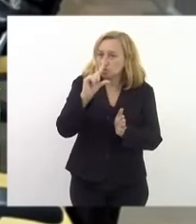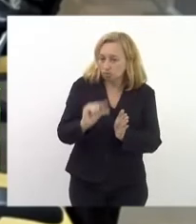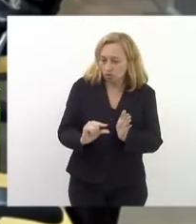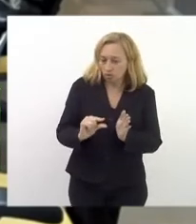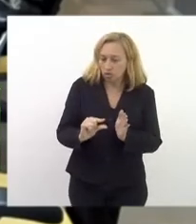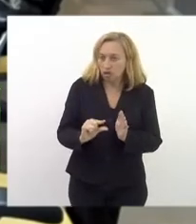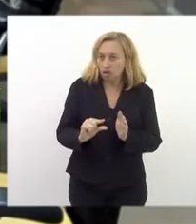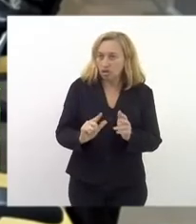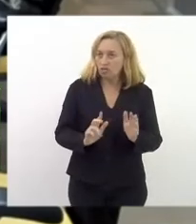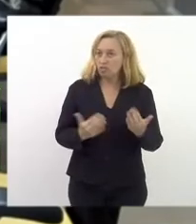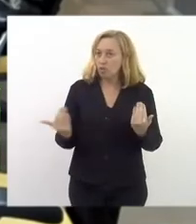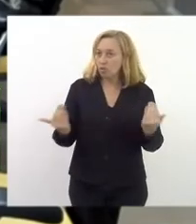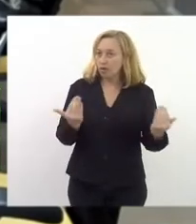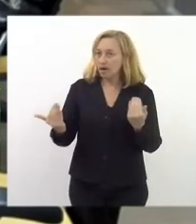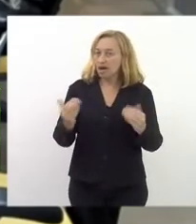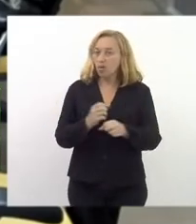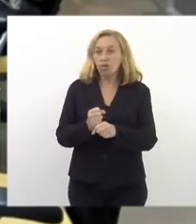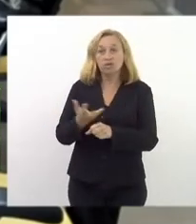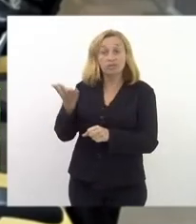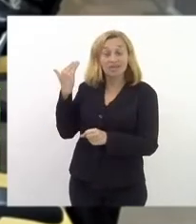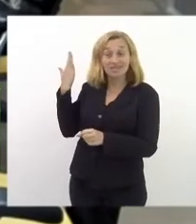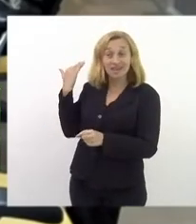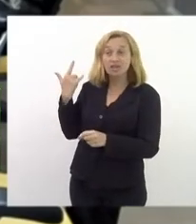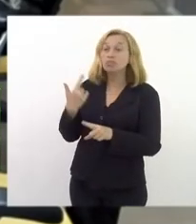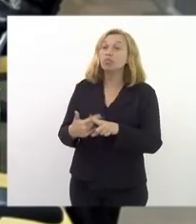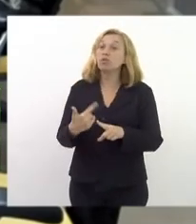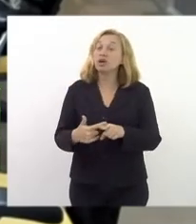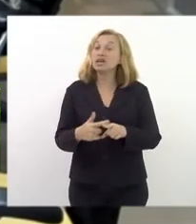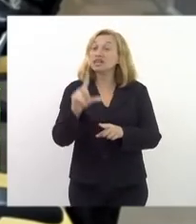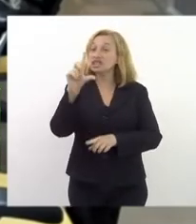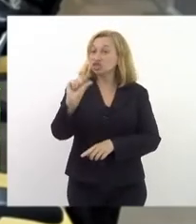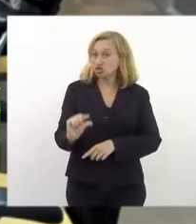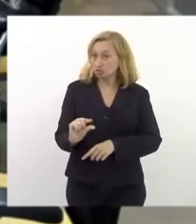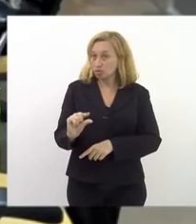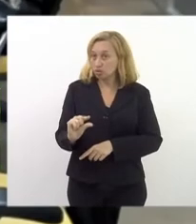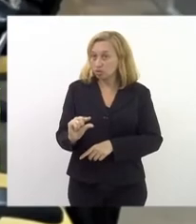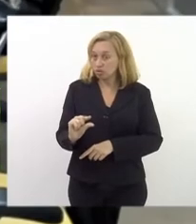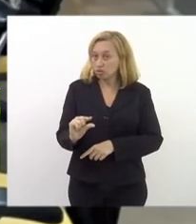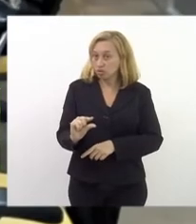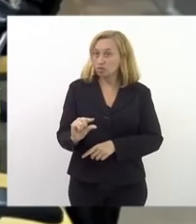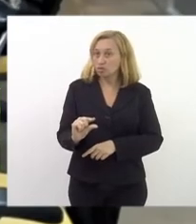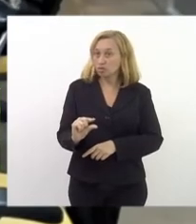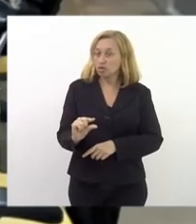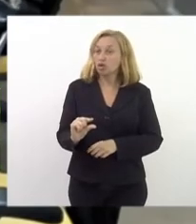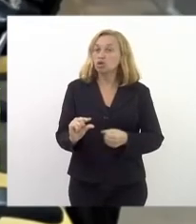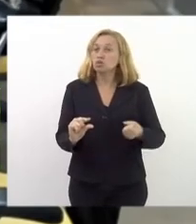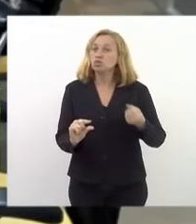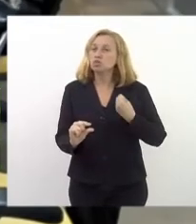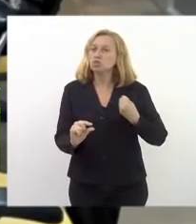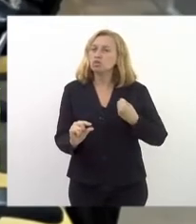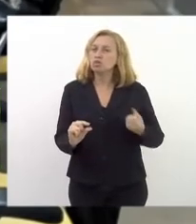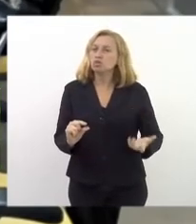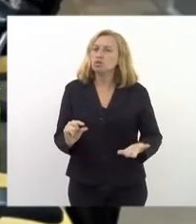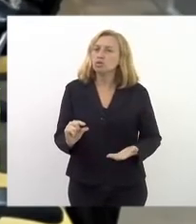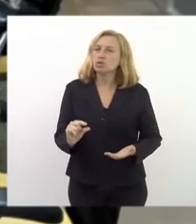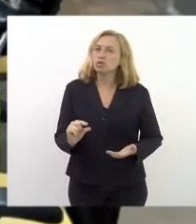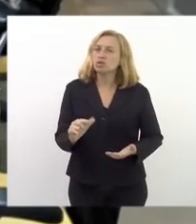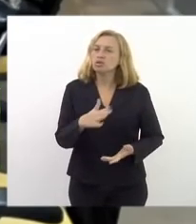Porque está havendo uma diminuição, né? Um decréscimo do número